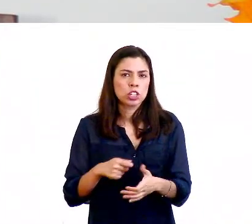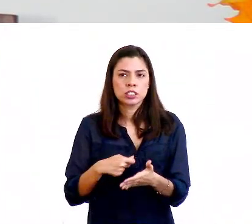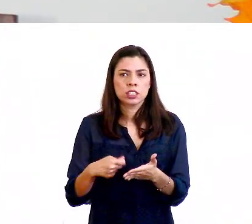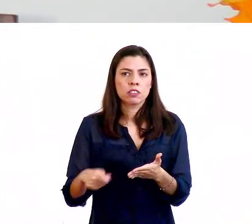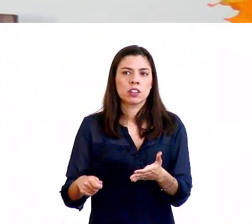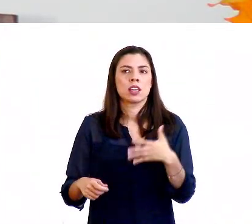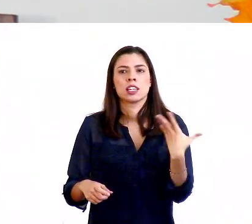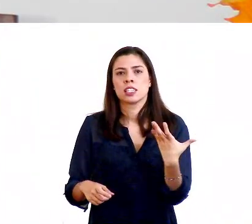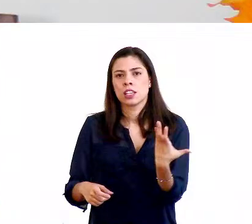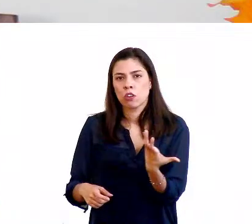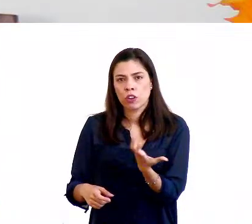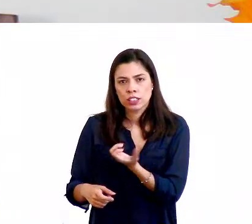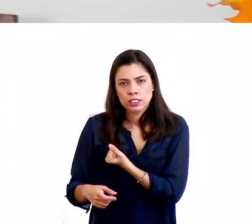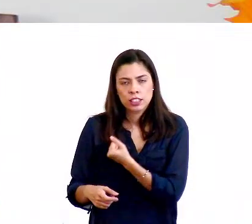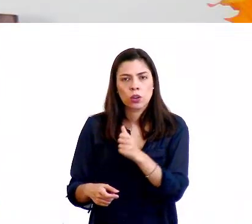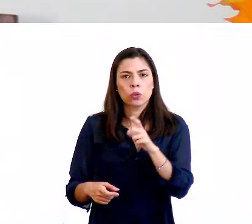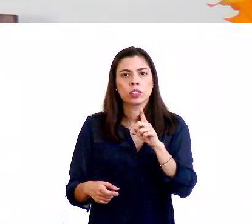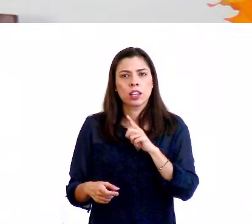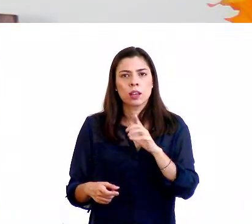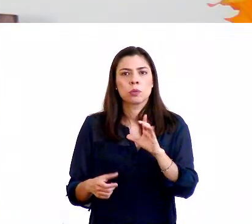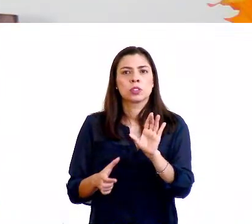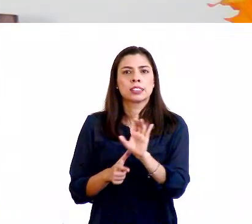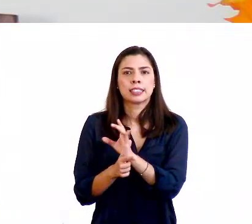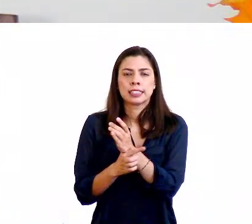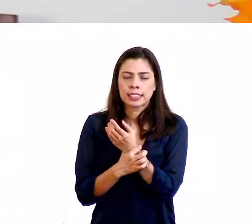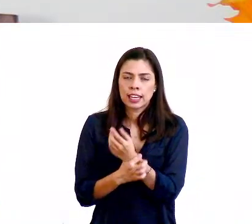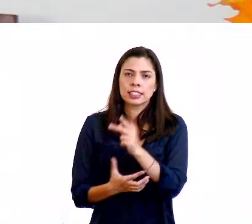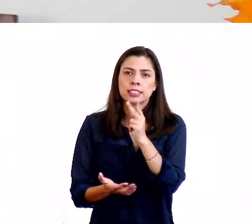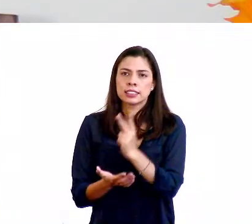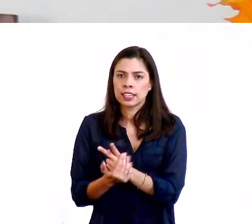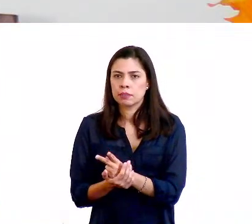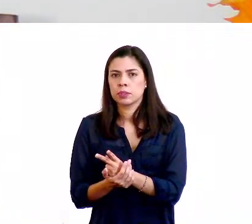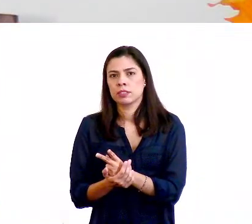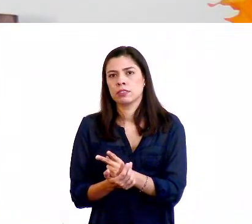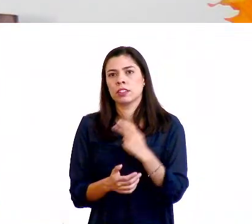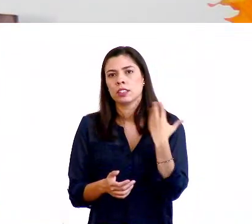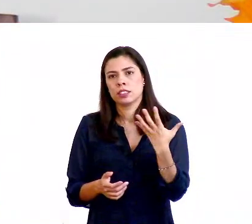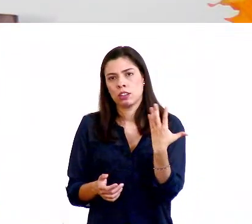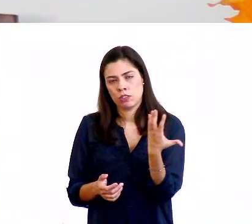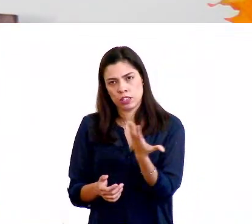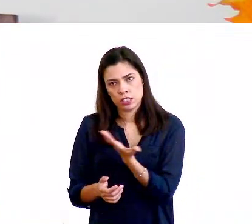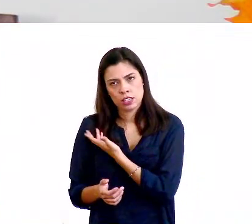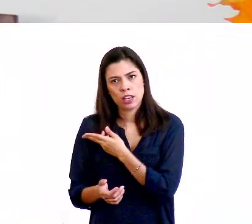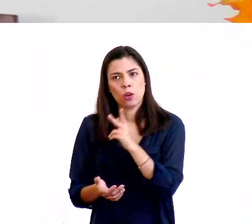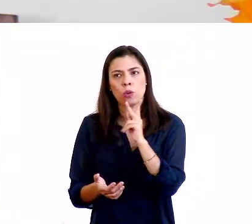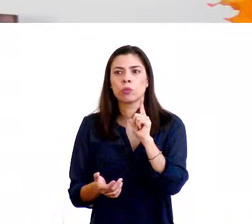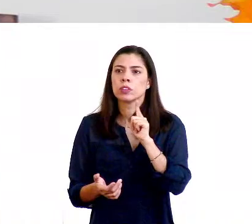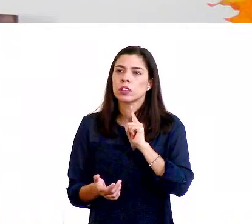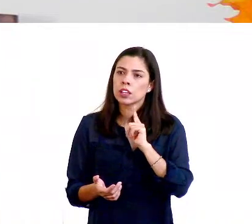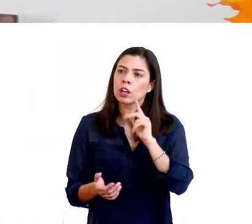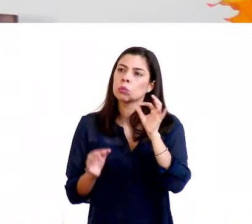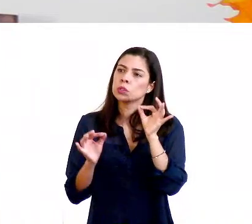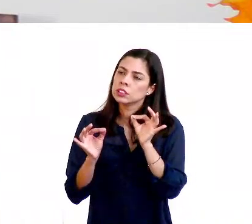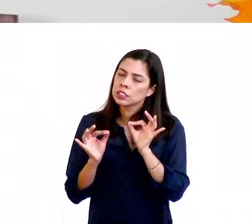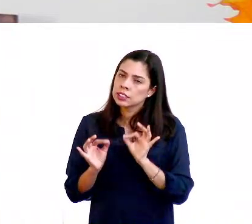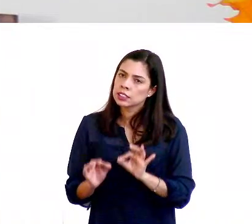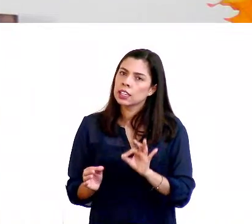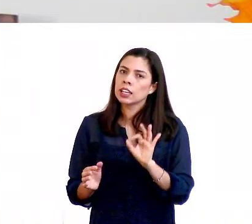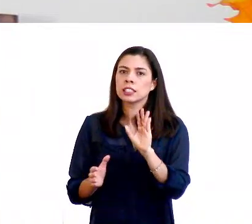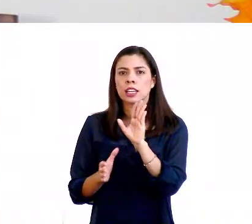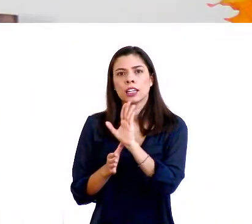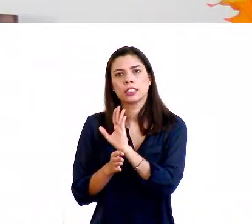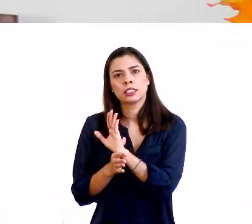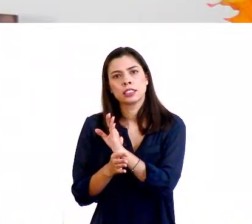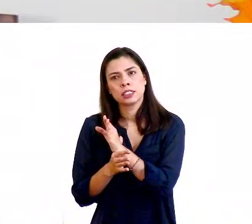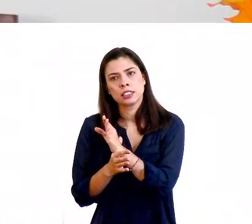Salvação não se perde. Não seria melhor se eles tivessem usado essa frase? Eleição incondicional, depravação total, eleição